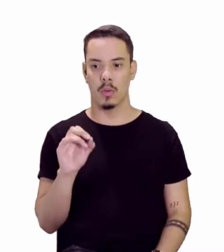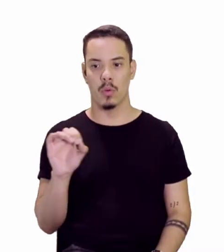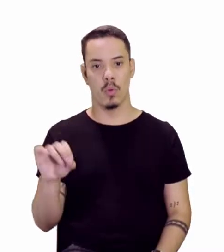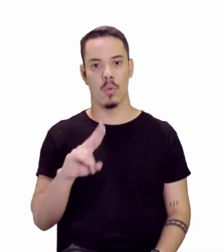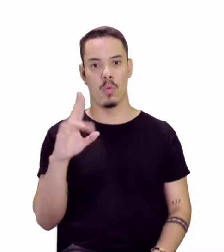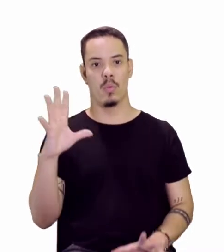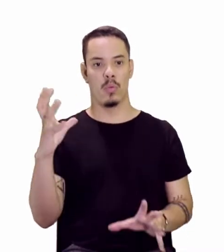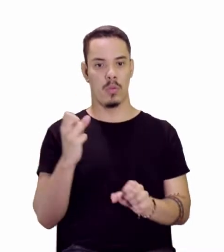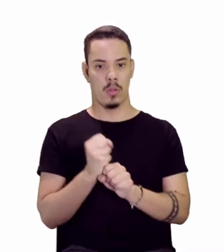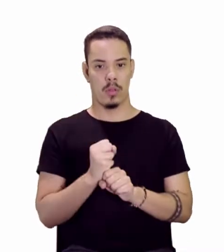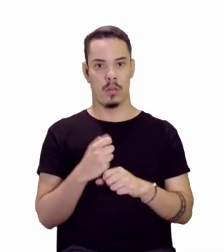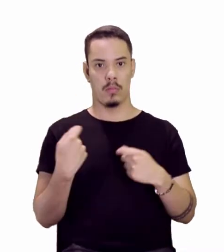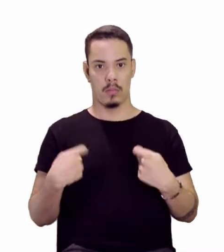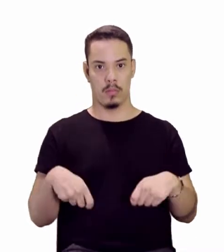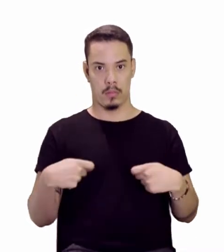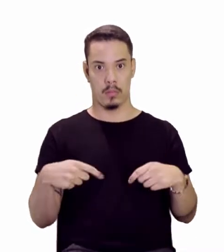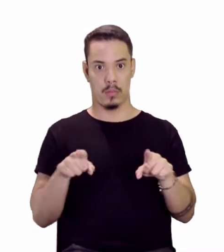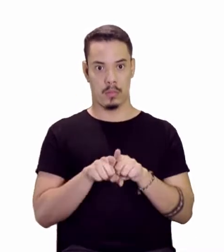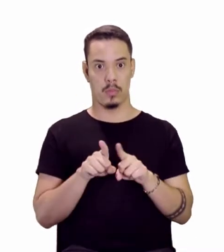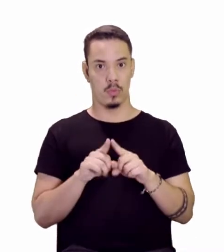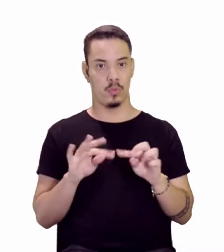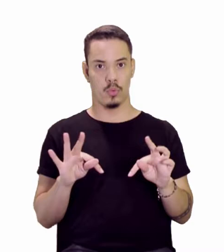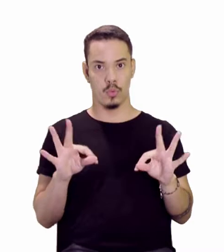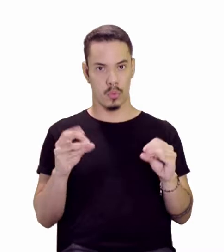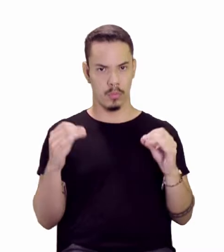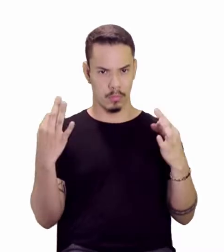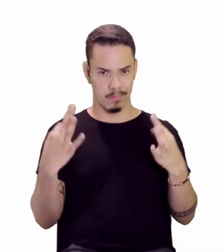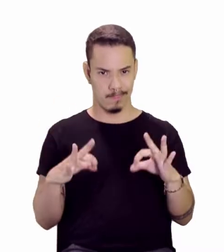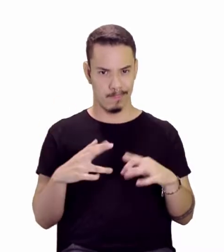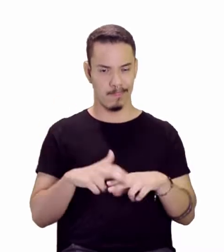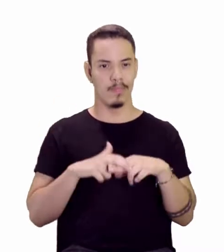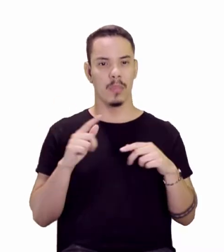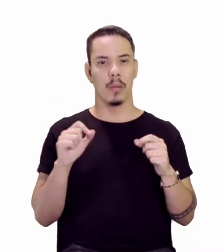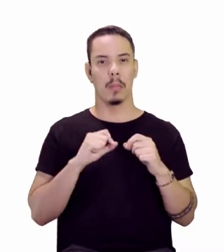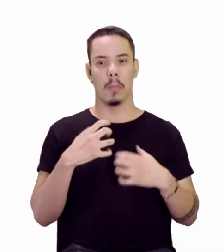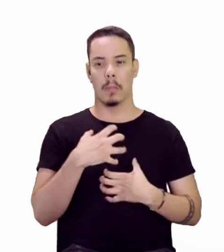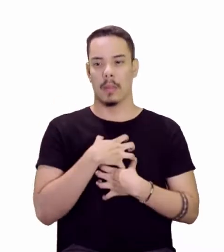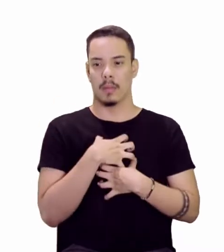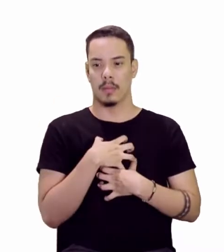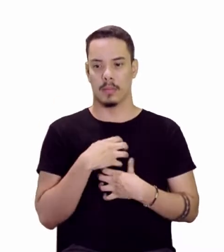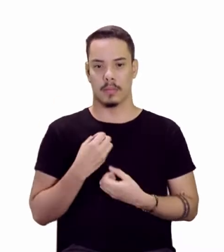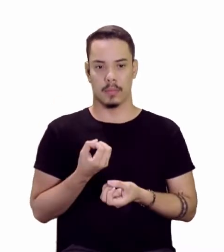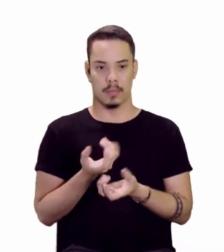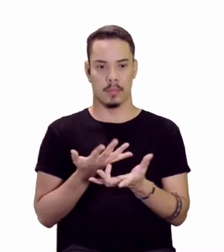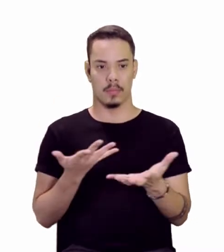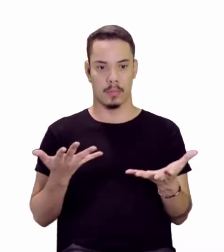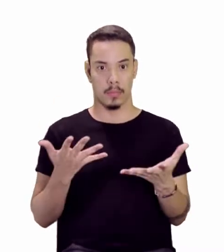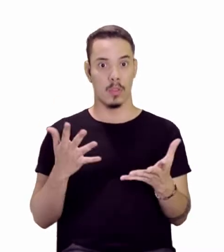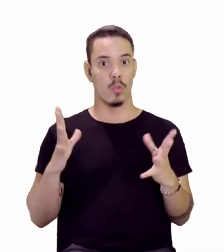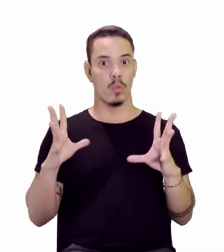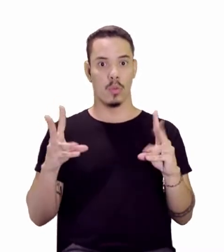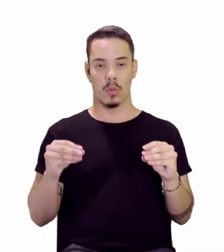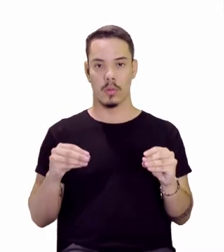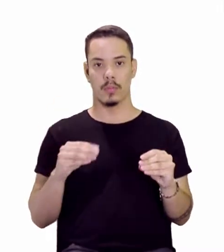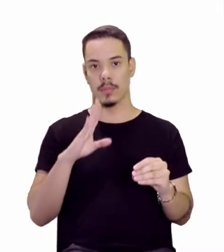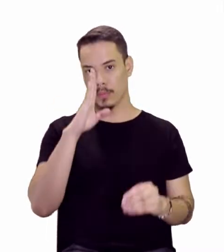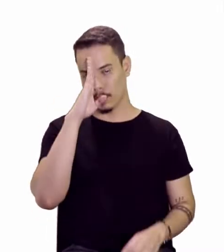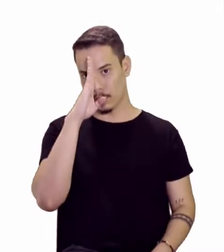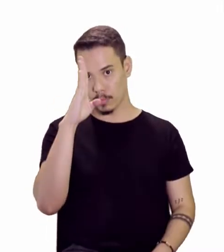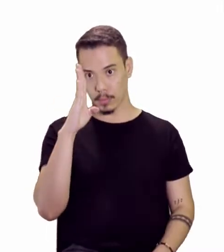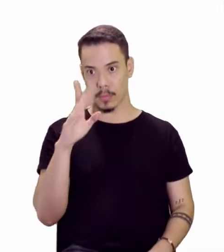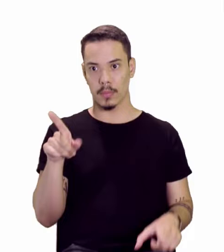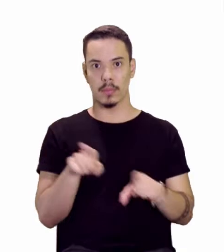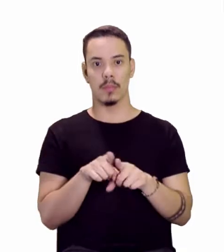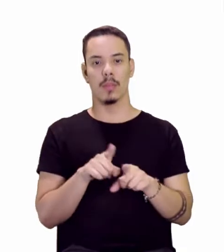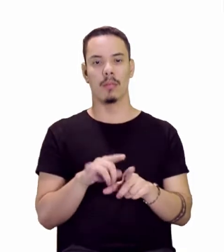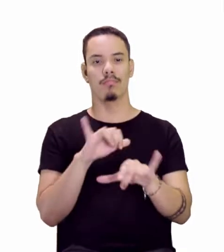total que você tem que somar com a atmosférica, certo? E a gente viu que essa pressão ela é transmitida a todos os pontos quando você